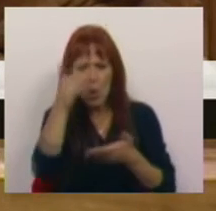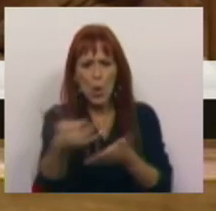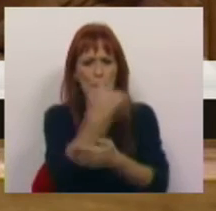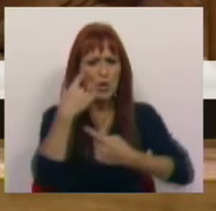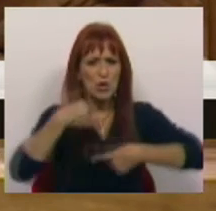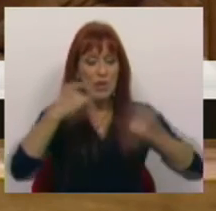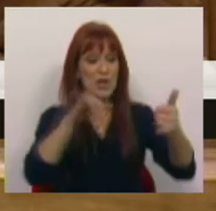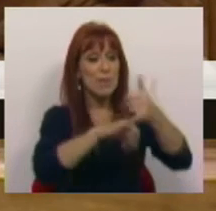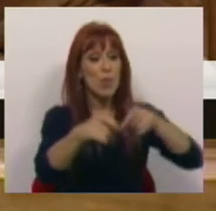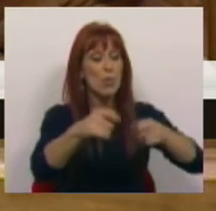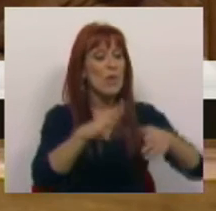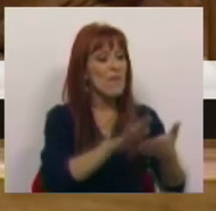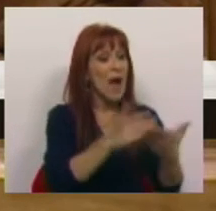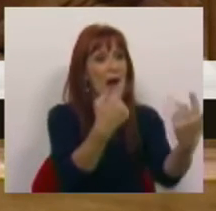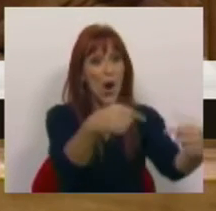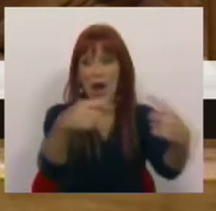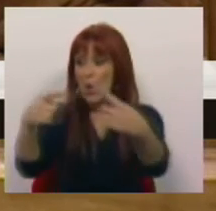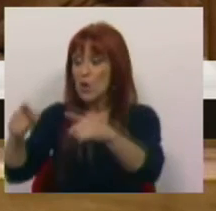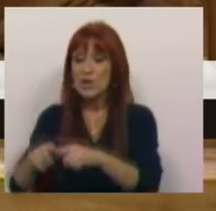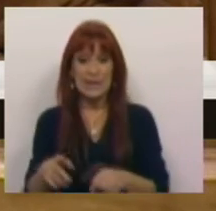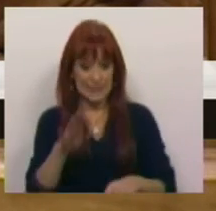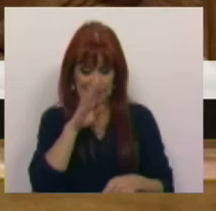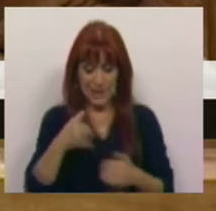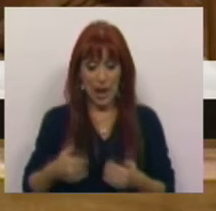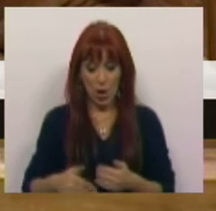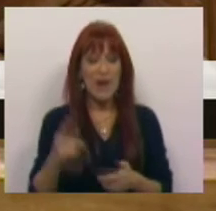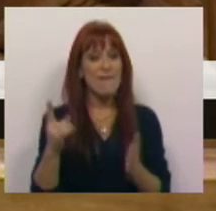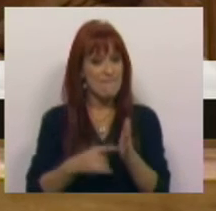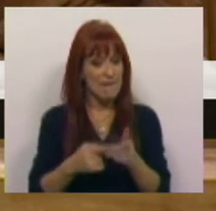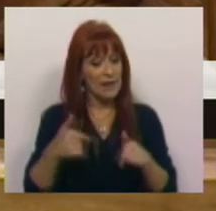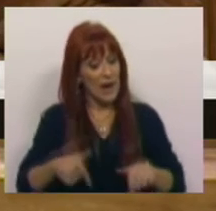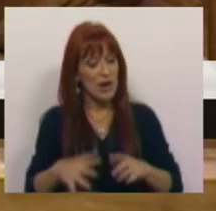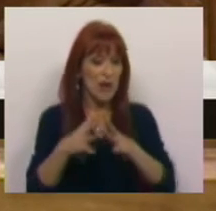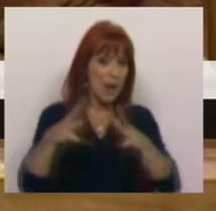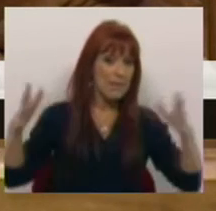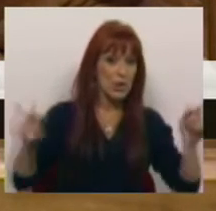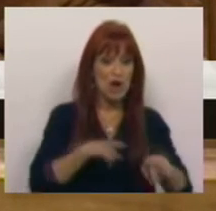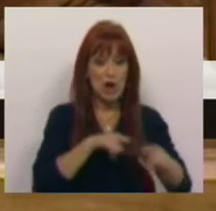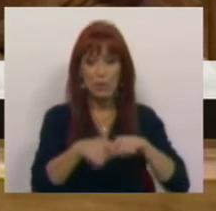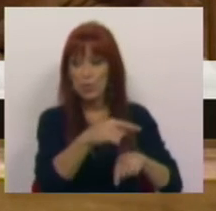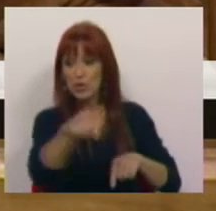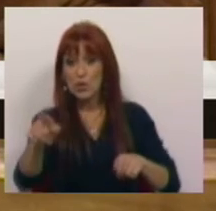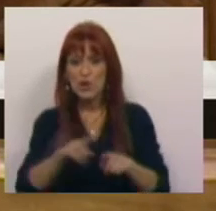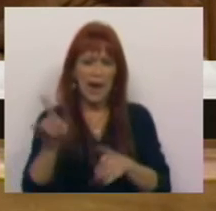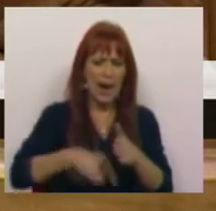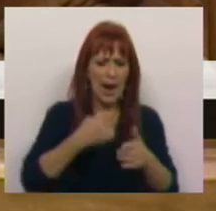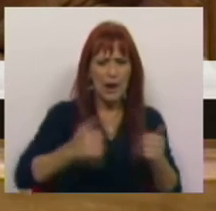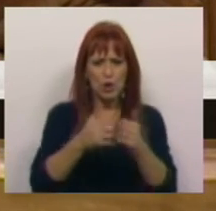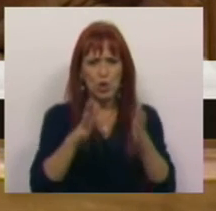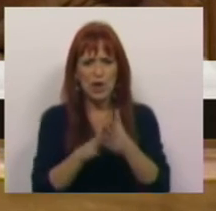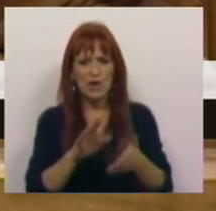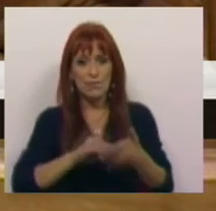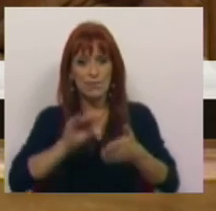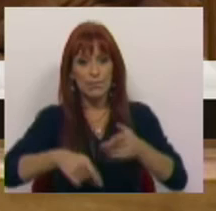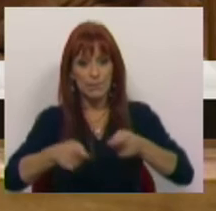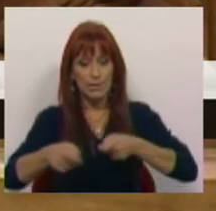pública às concessões em vigor. E se por enquanto ainda falta por aqui uma maioria de deputados para cancelar todas as